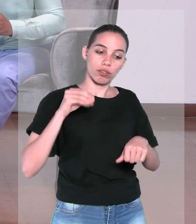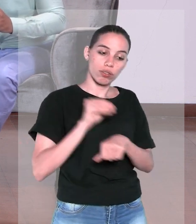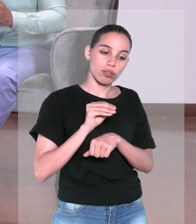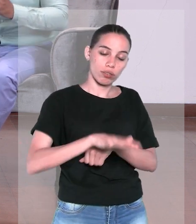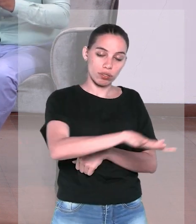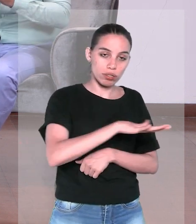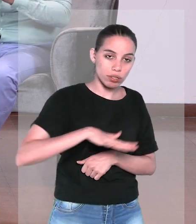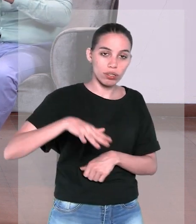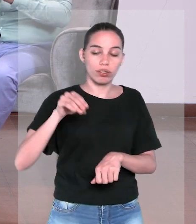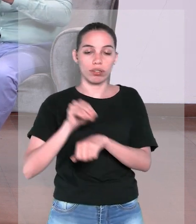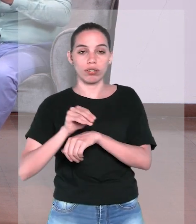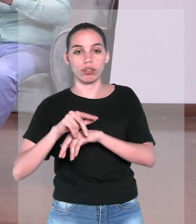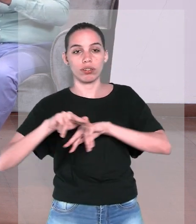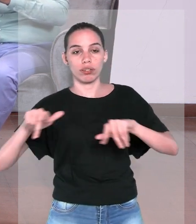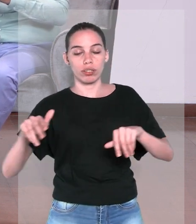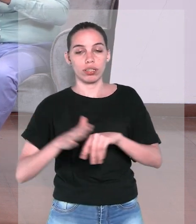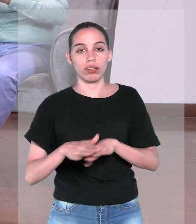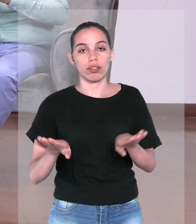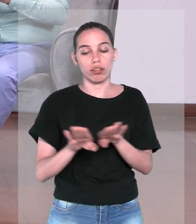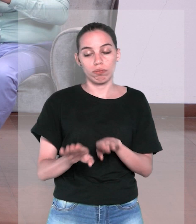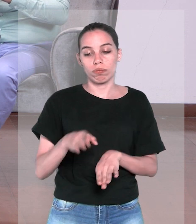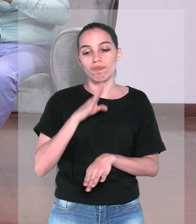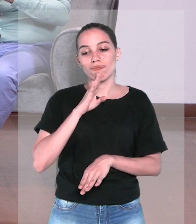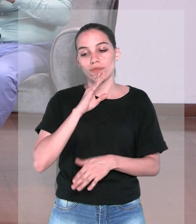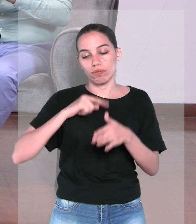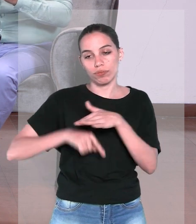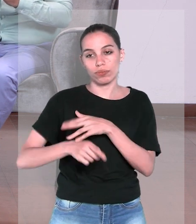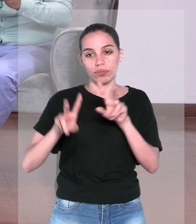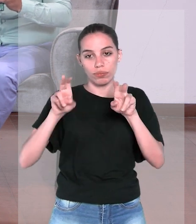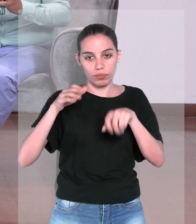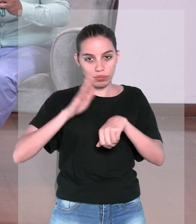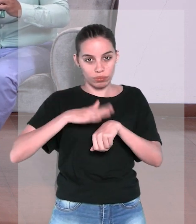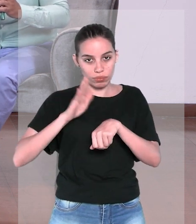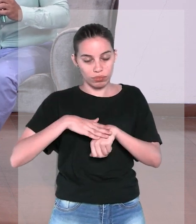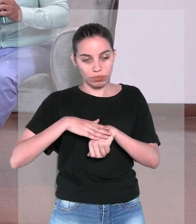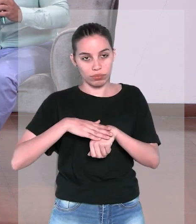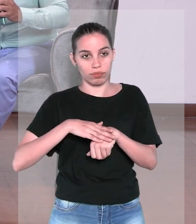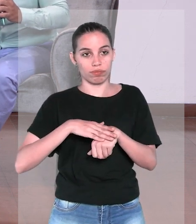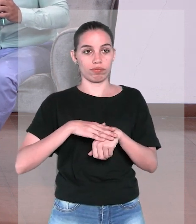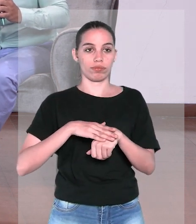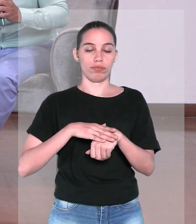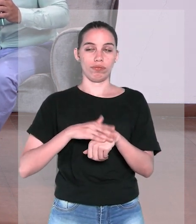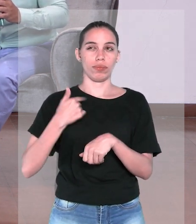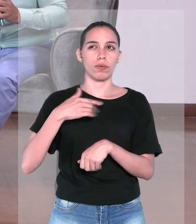Quantas vezes no dia a gente toma água? Como é que a gente tem guiado o